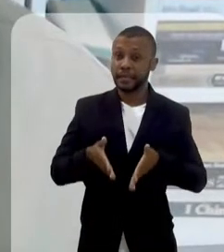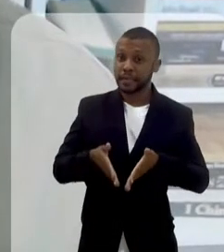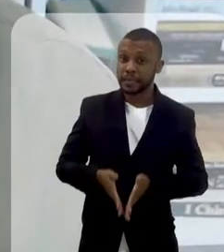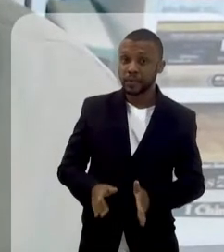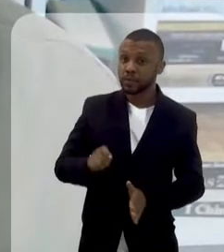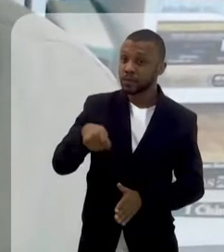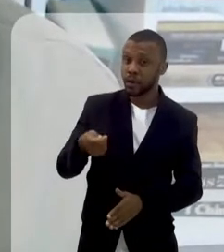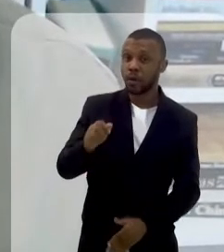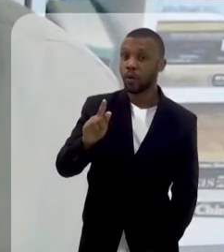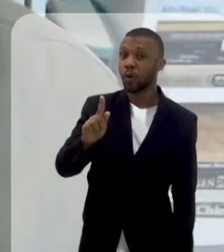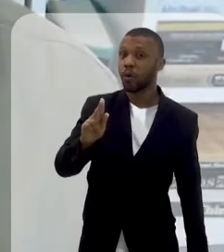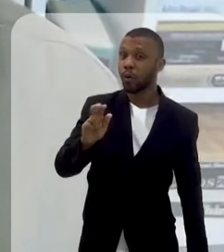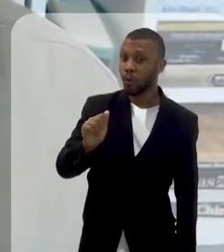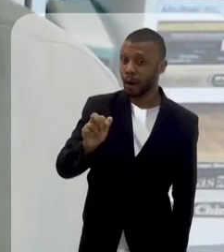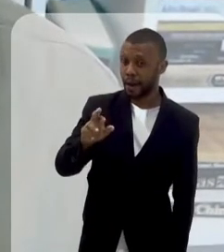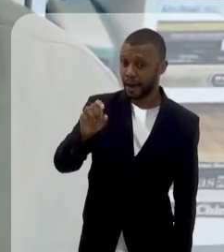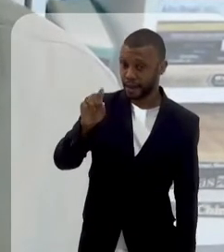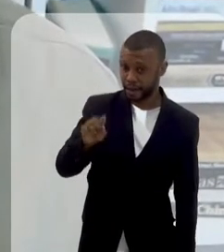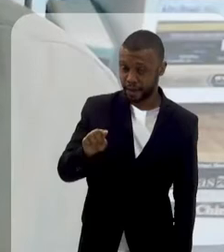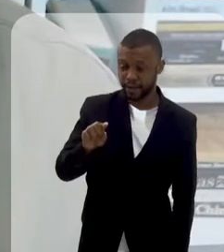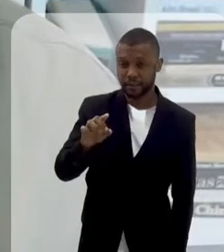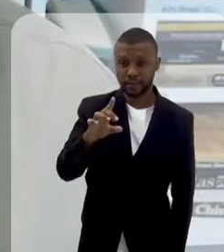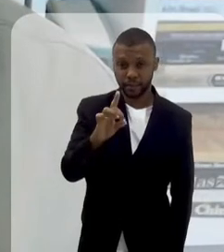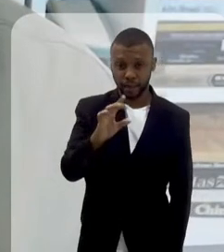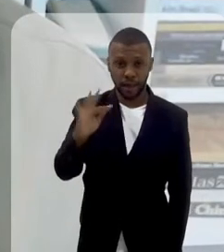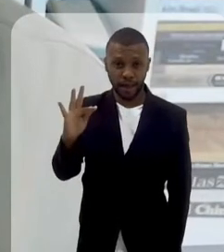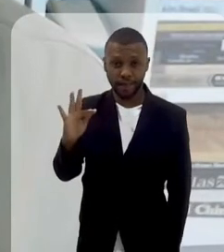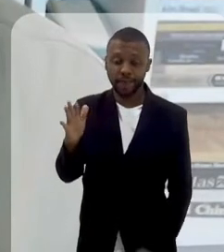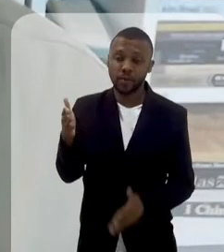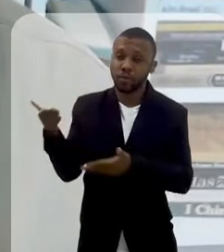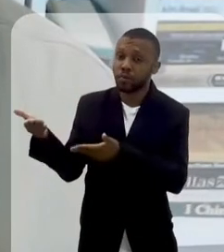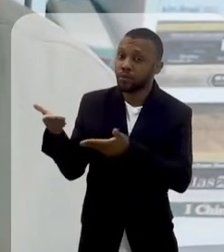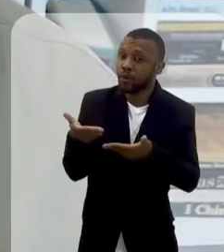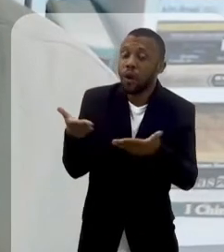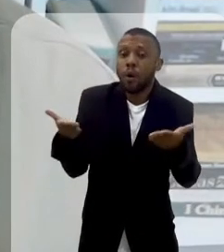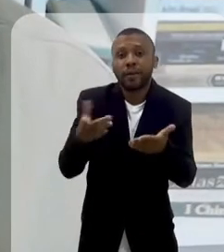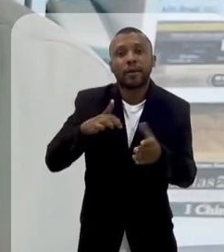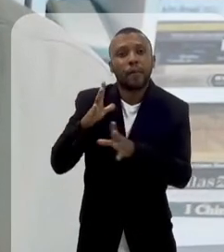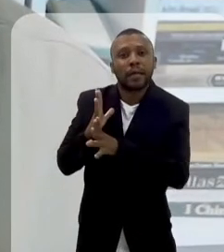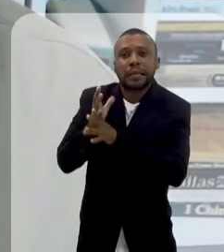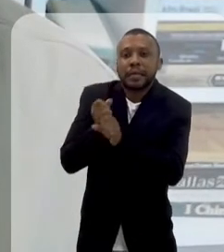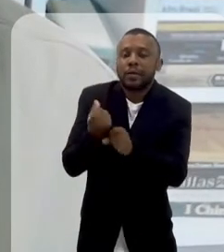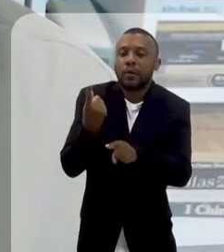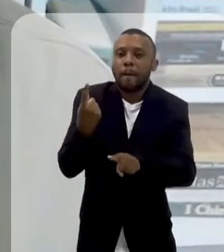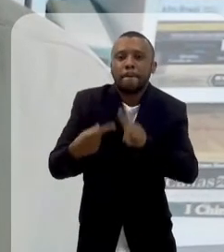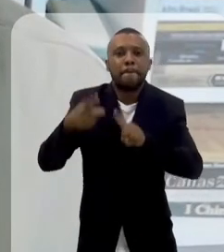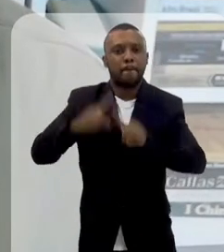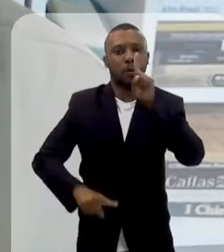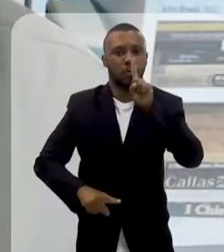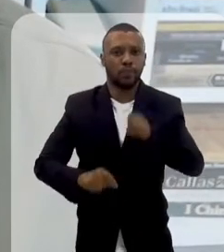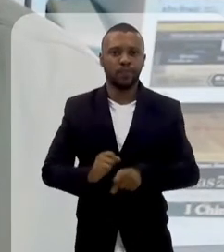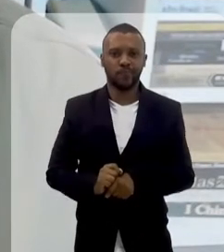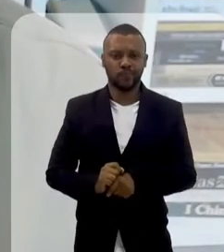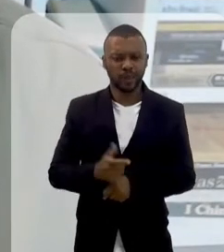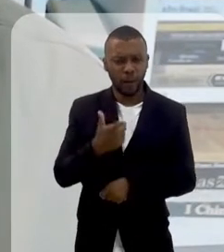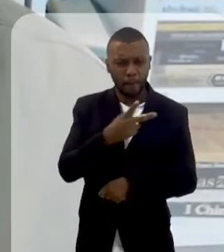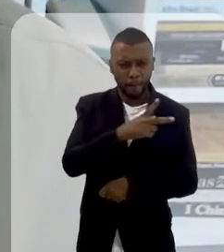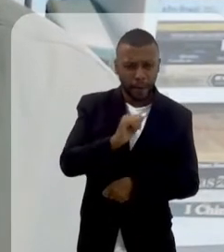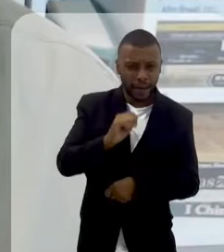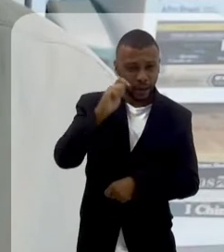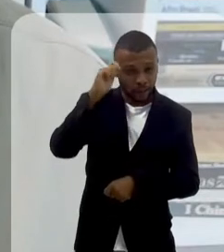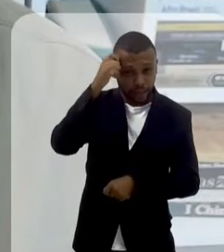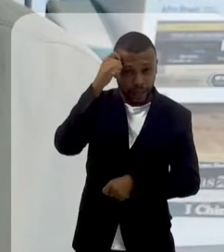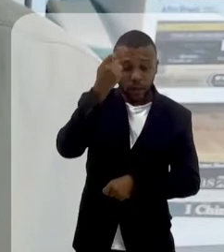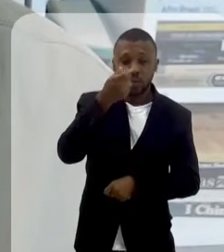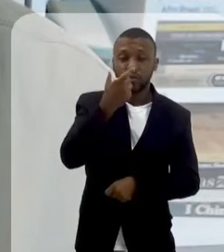Nascido e criado no Guará, cidade satélite do Distrito Federal, nosso convidado de hoje tem uma trajetória de superação. Seu pai, um